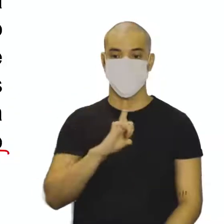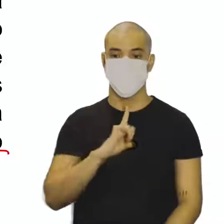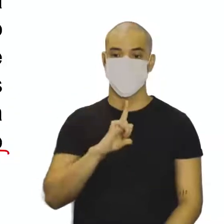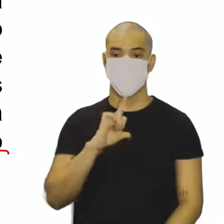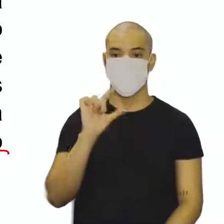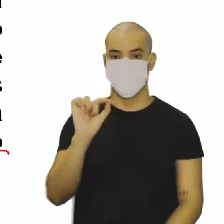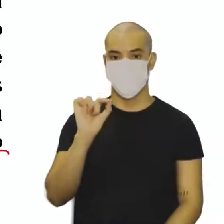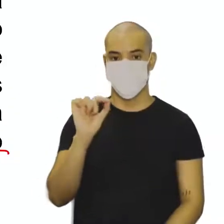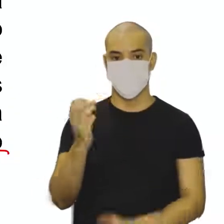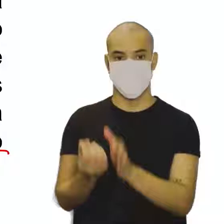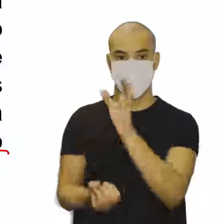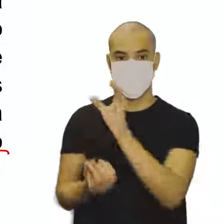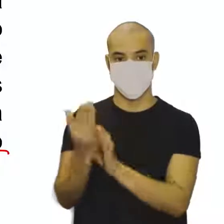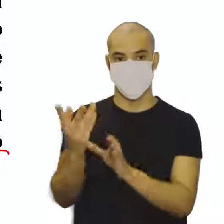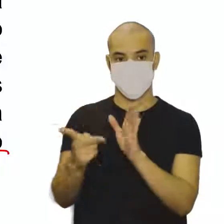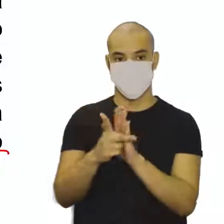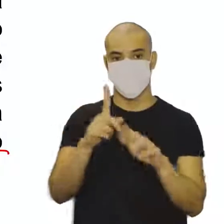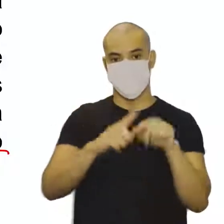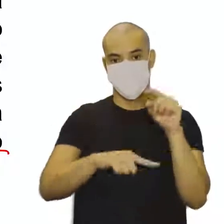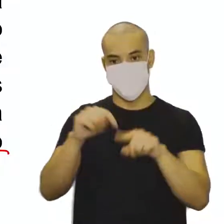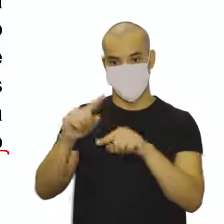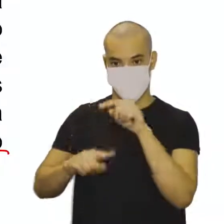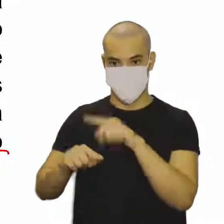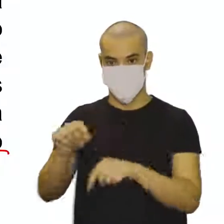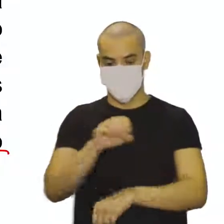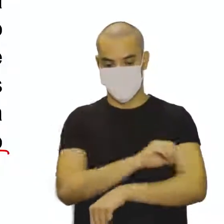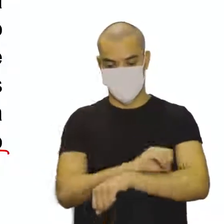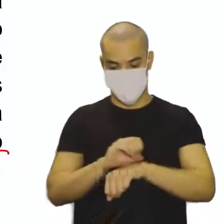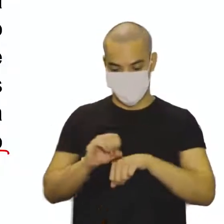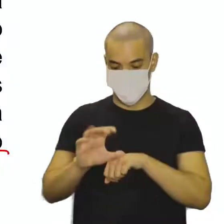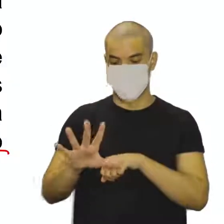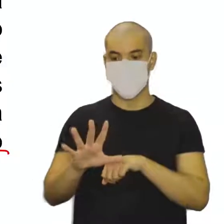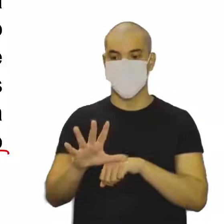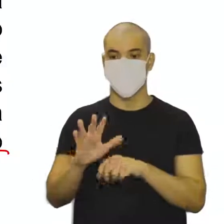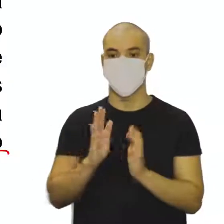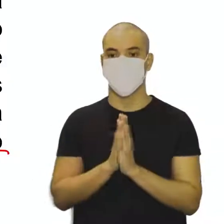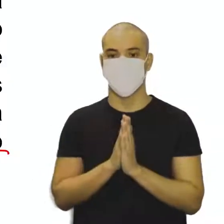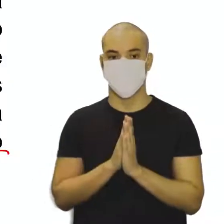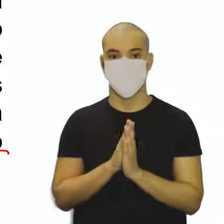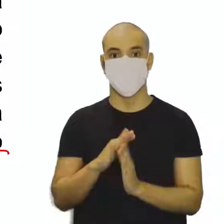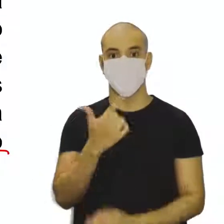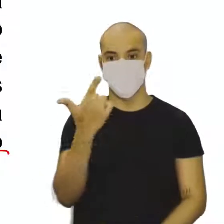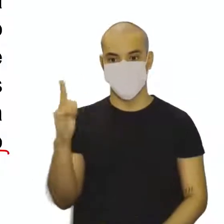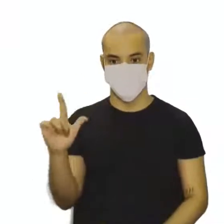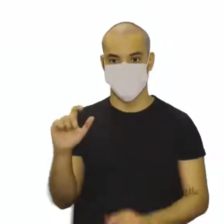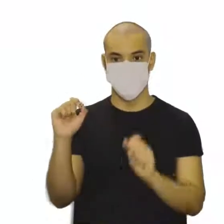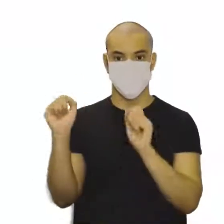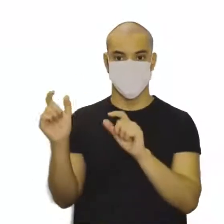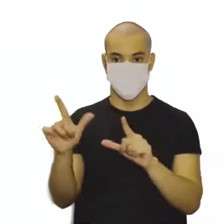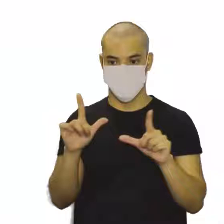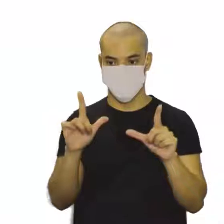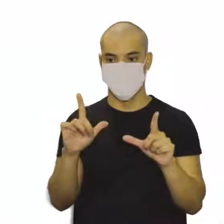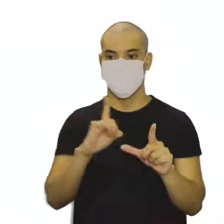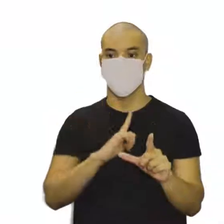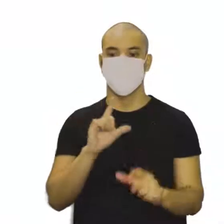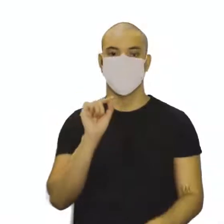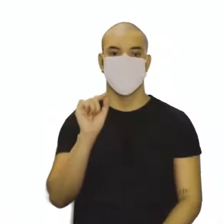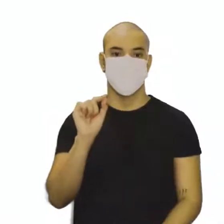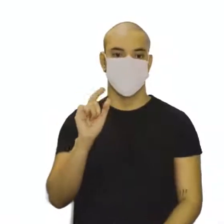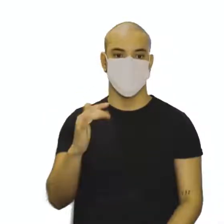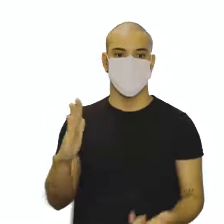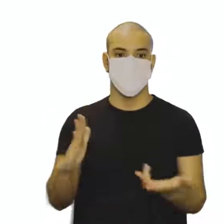aqui é formado de material condutor, ok? Aqui na próxima imagem, nós temos